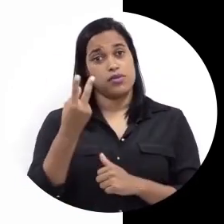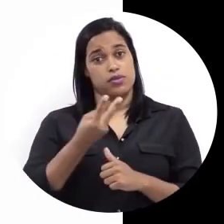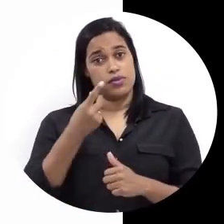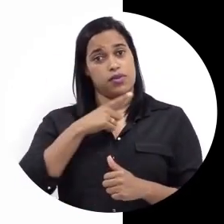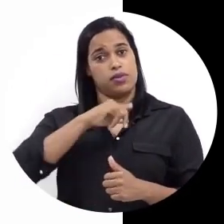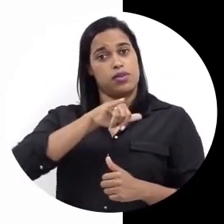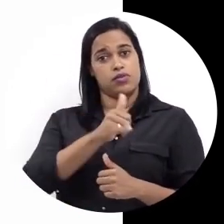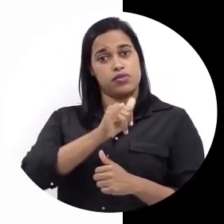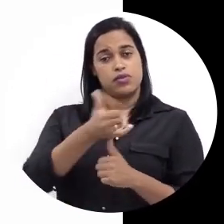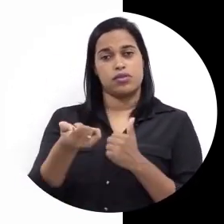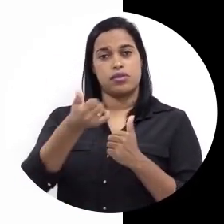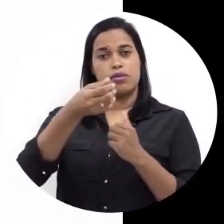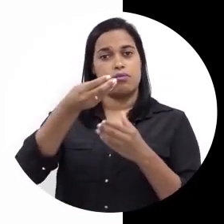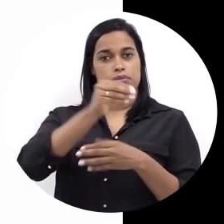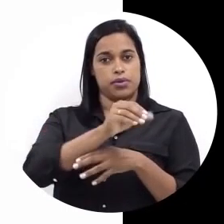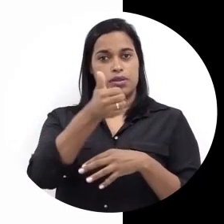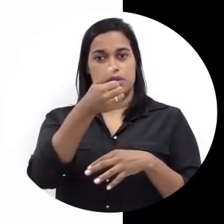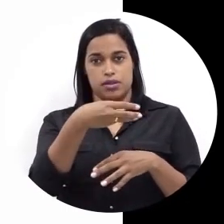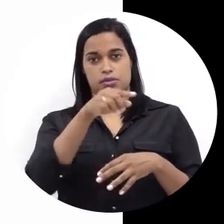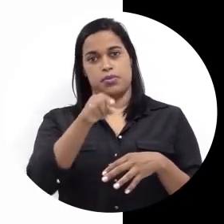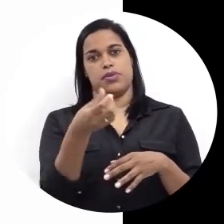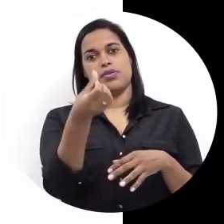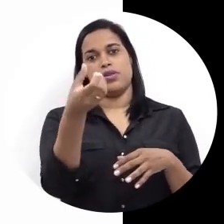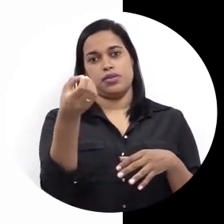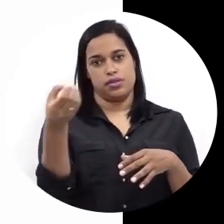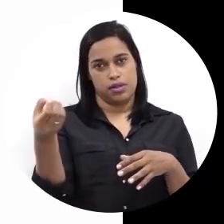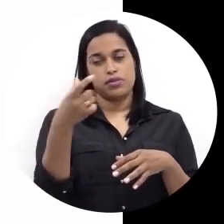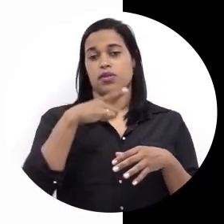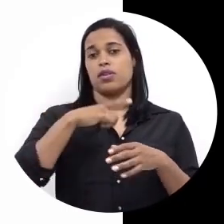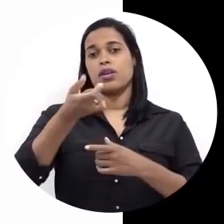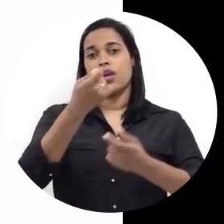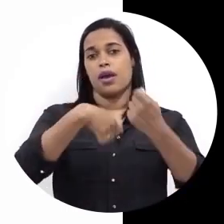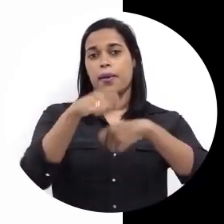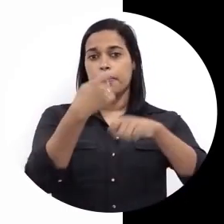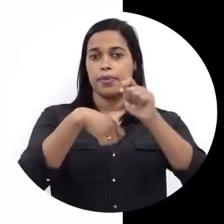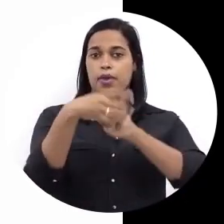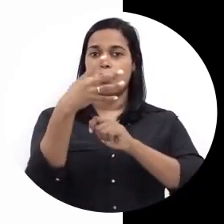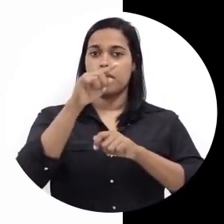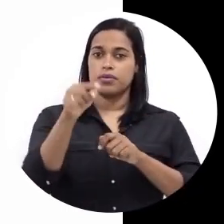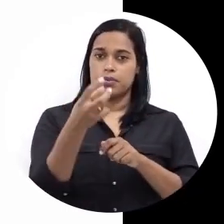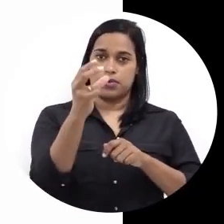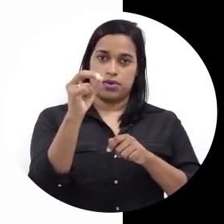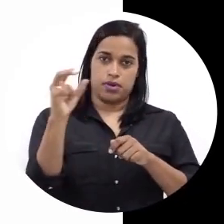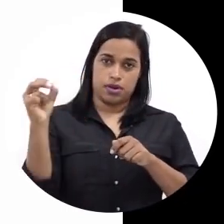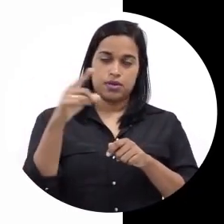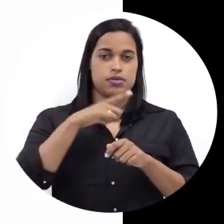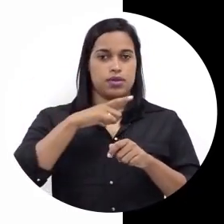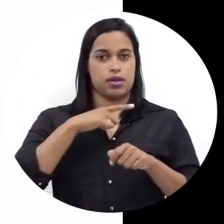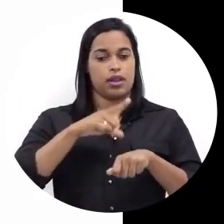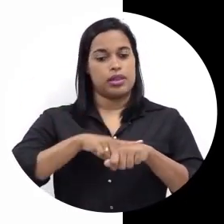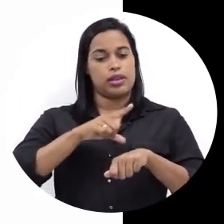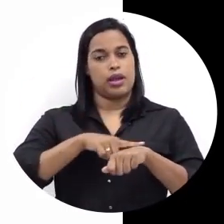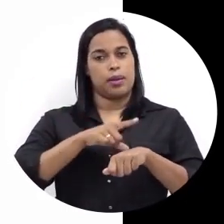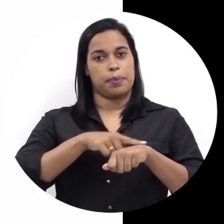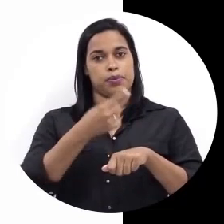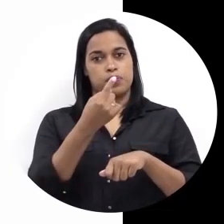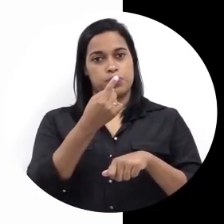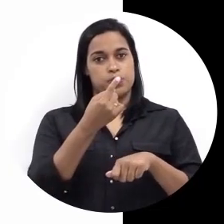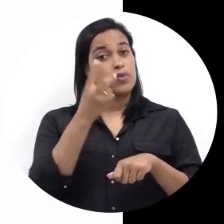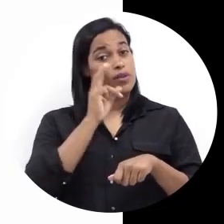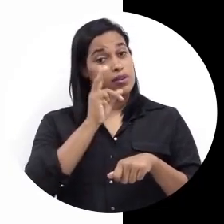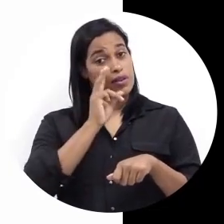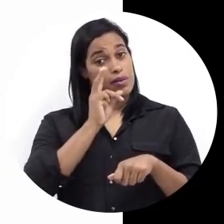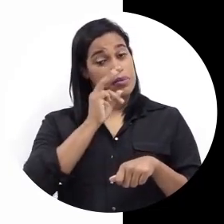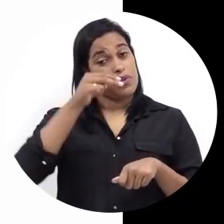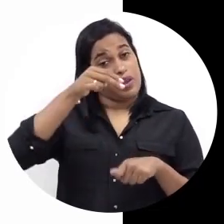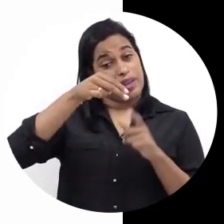tem J eu coloco 3.600. Onde tem capital, colocamos 4.500. Onde tem prazo, colocamos 1. Lembrando que